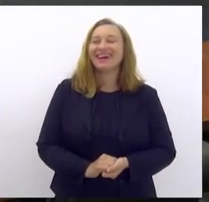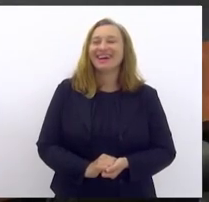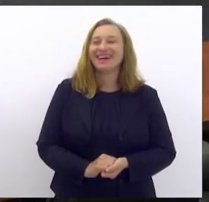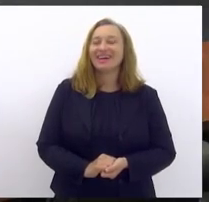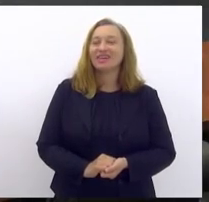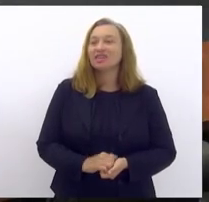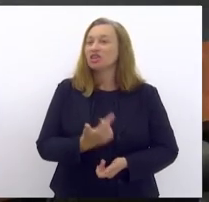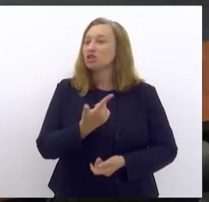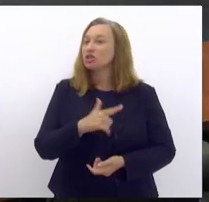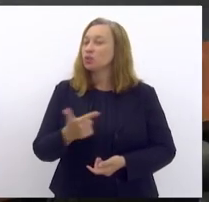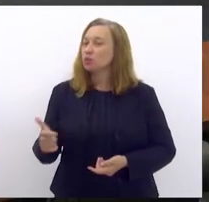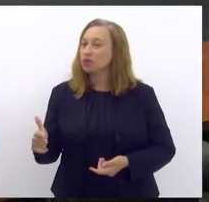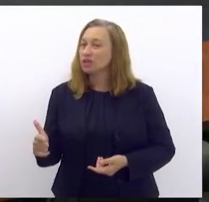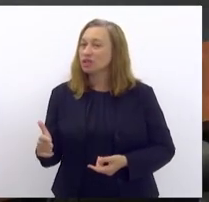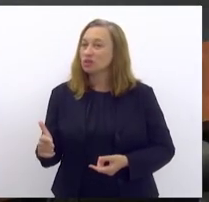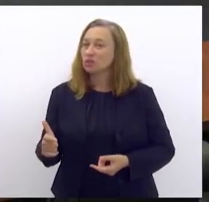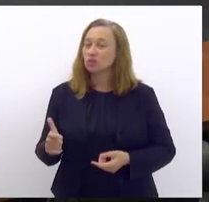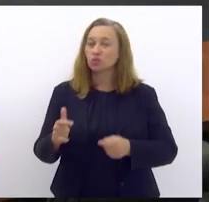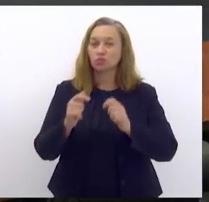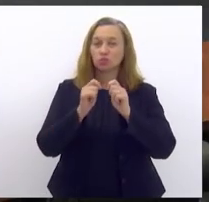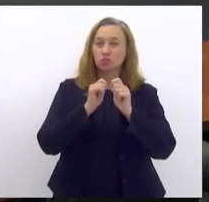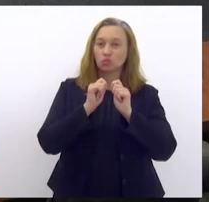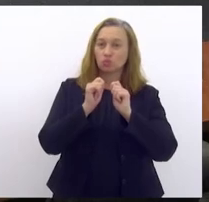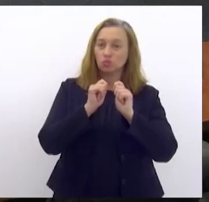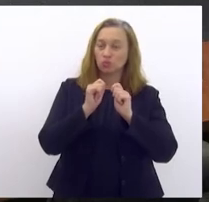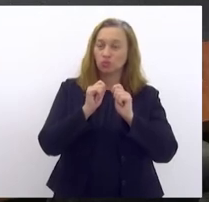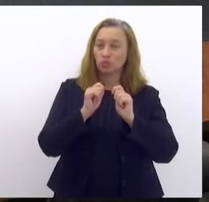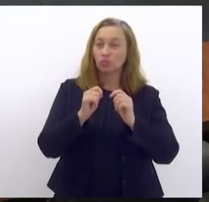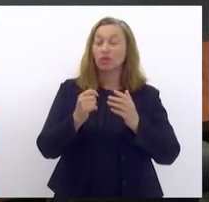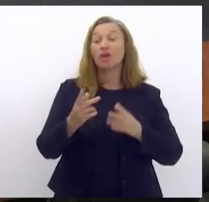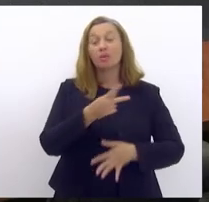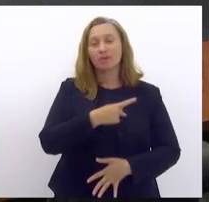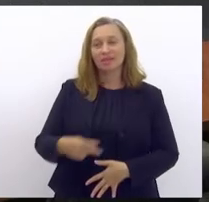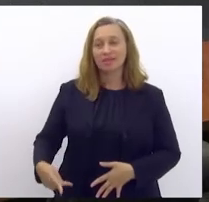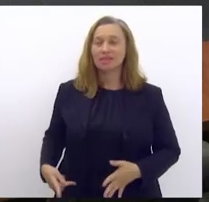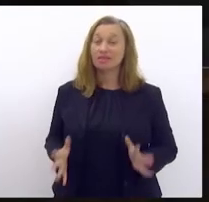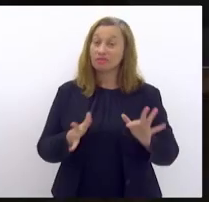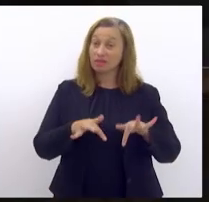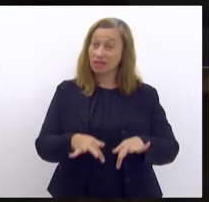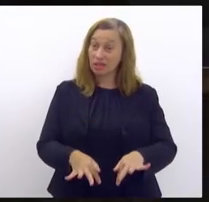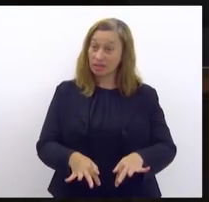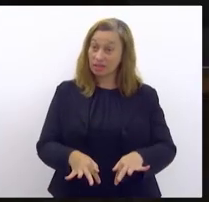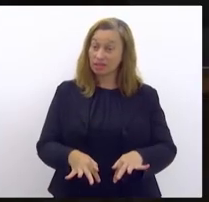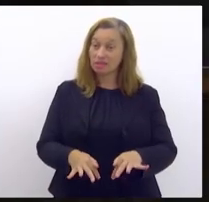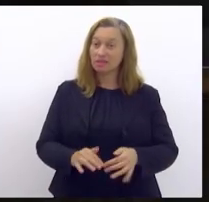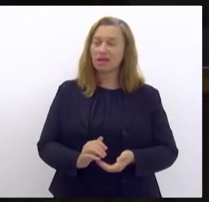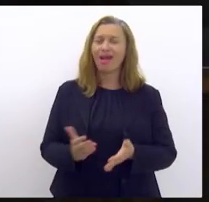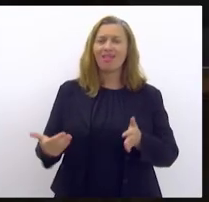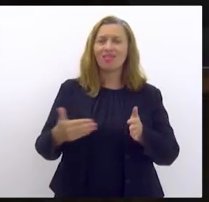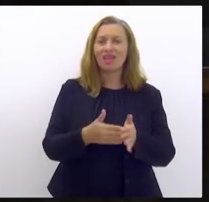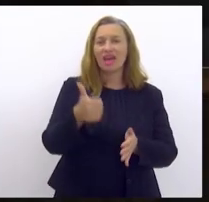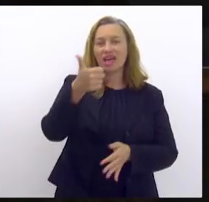Não havendo mais oradores inscritos, a presidência suspende a sessão até às